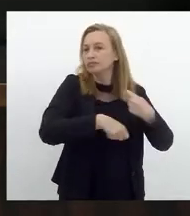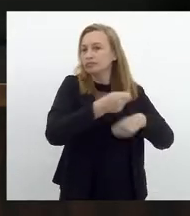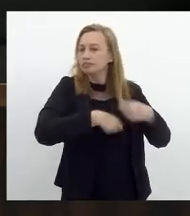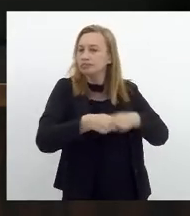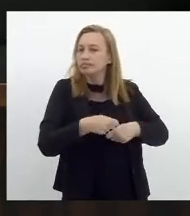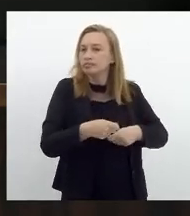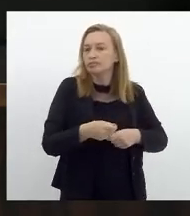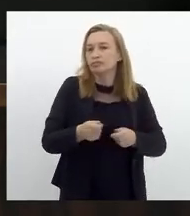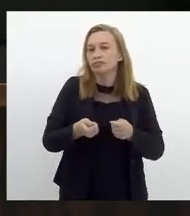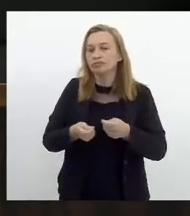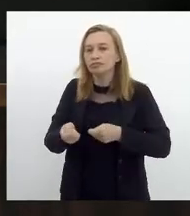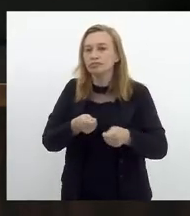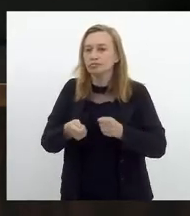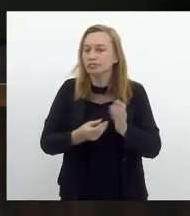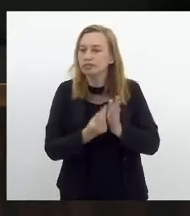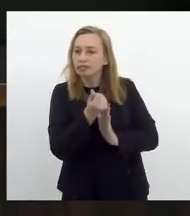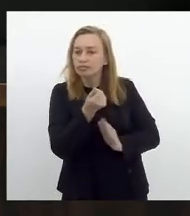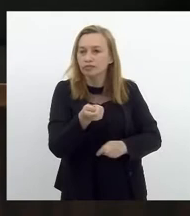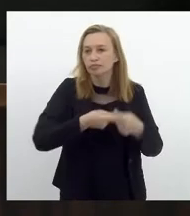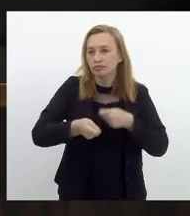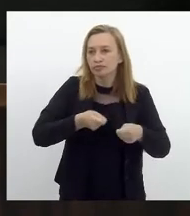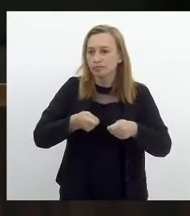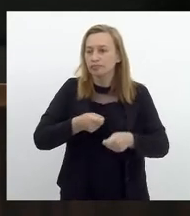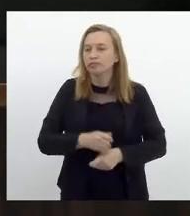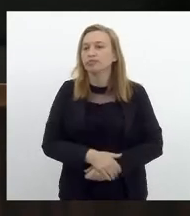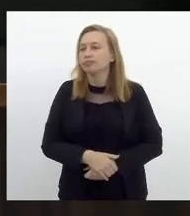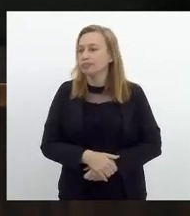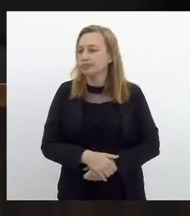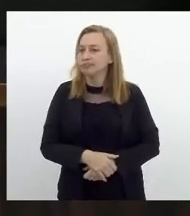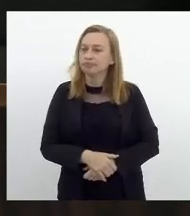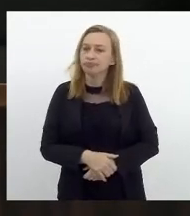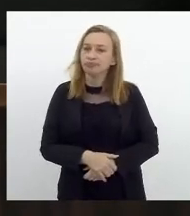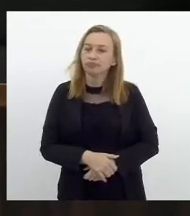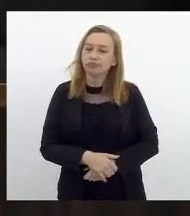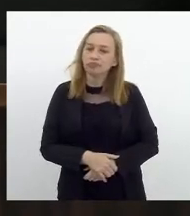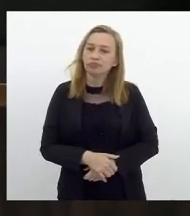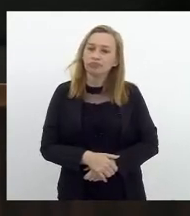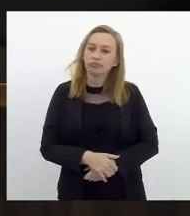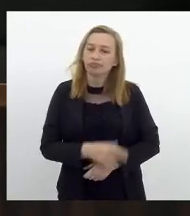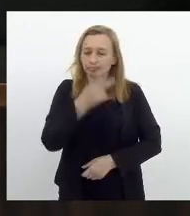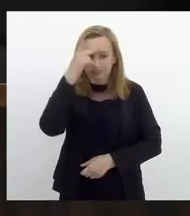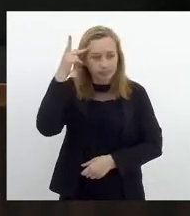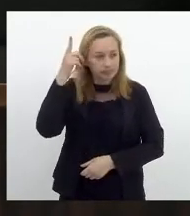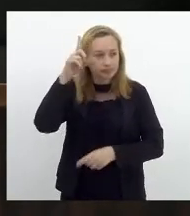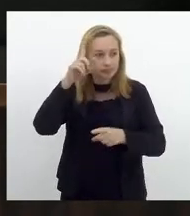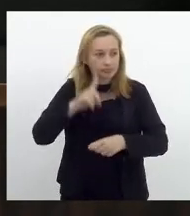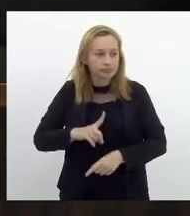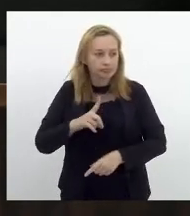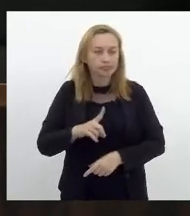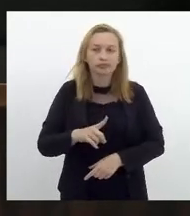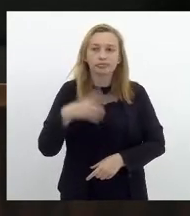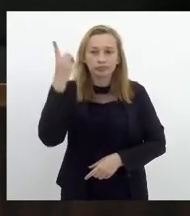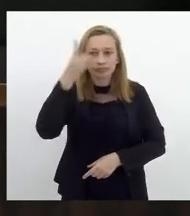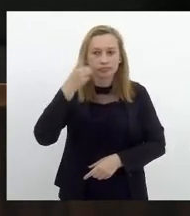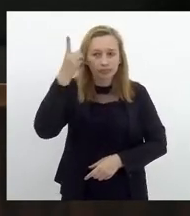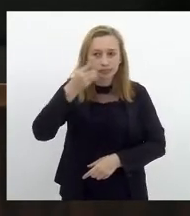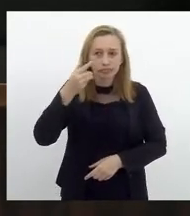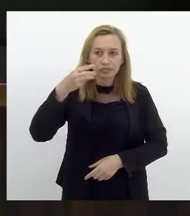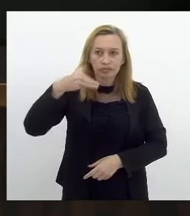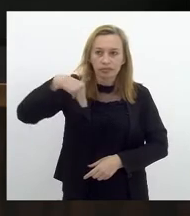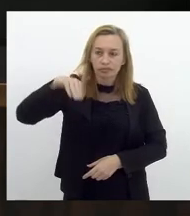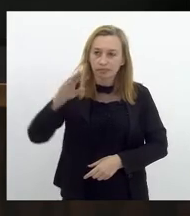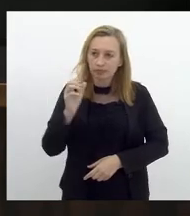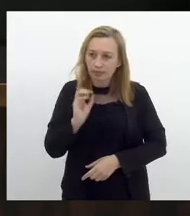de orçamento, finanças, organização e controle. Para emitir parecer pela pessoa com deficiência, deputado Marcelo